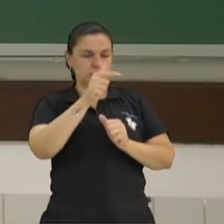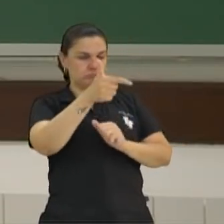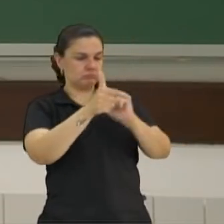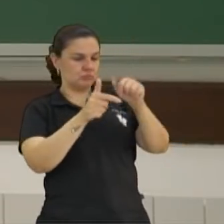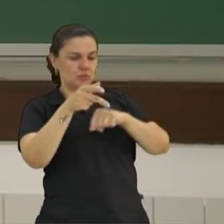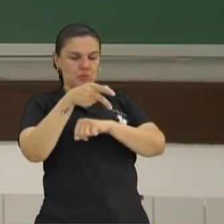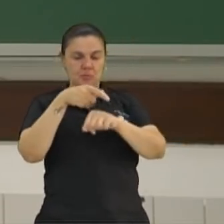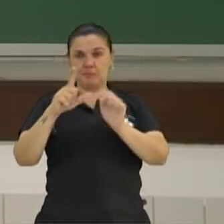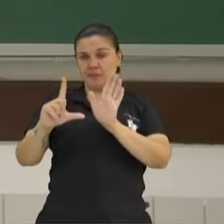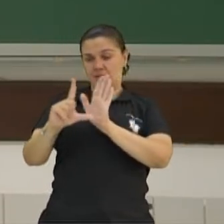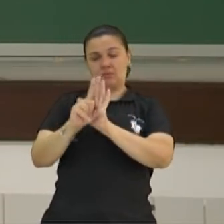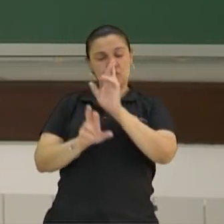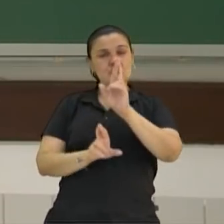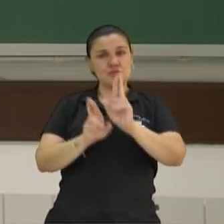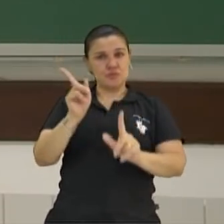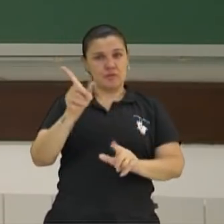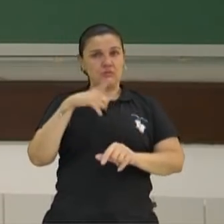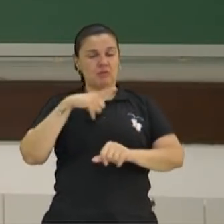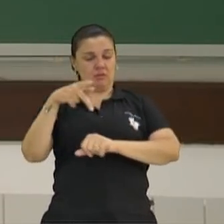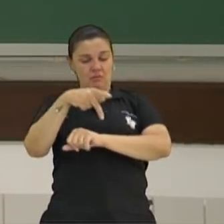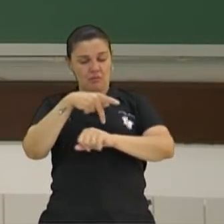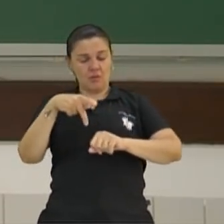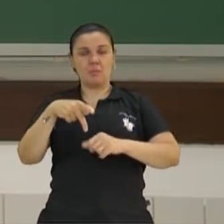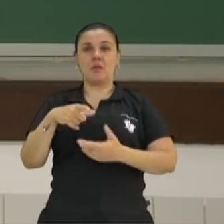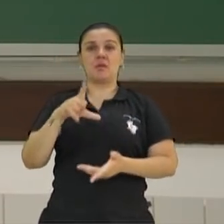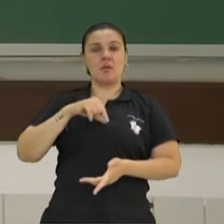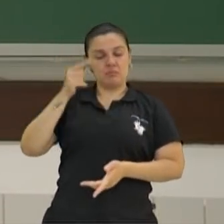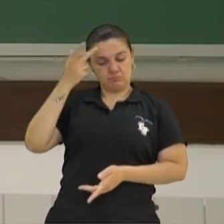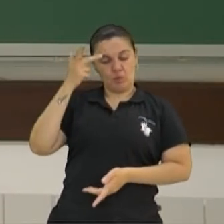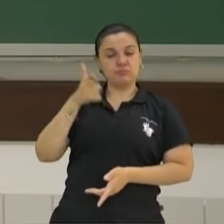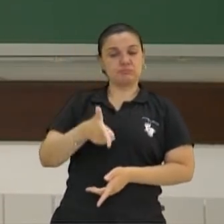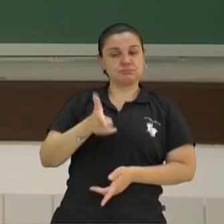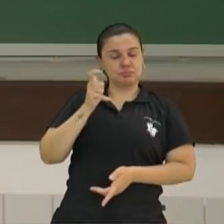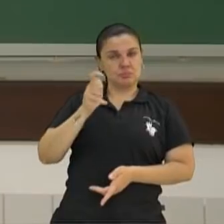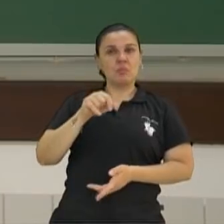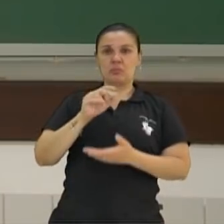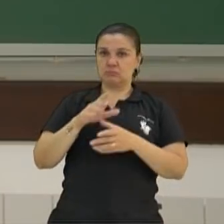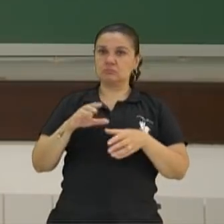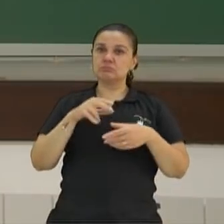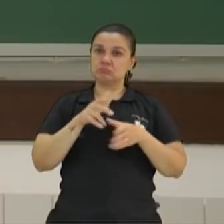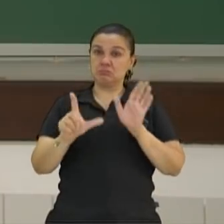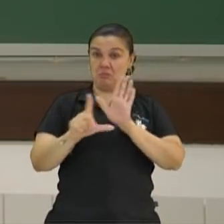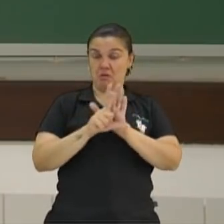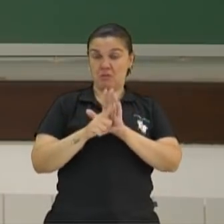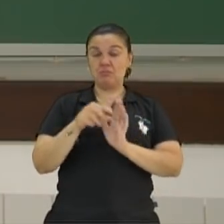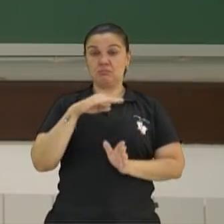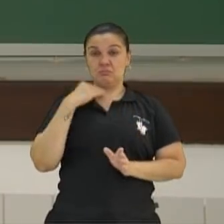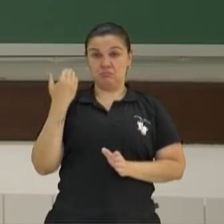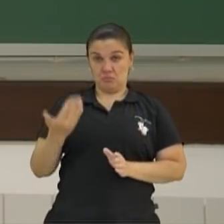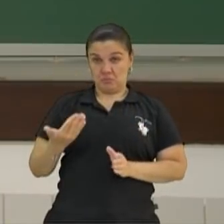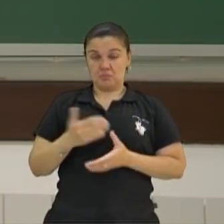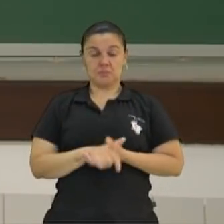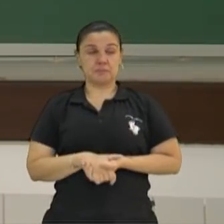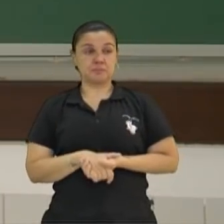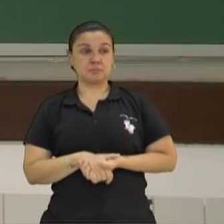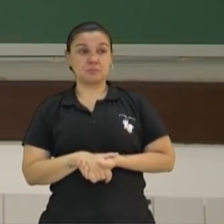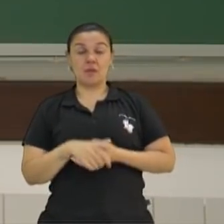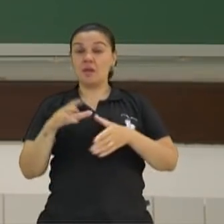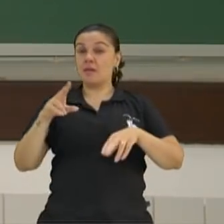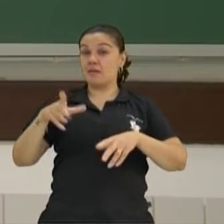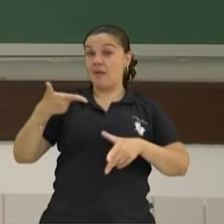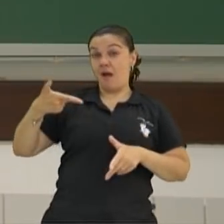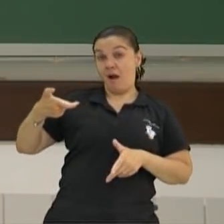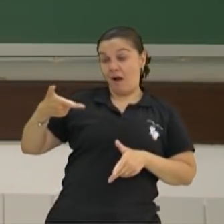nós temos leis diferentes, nós temos países com pena de morte, nós temos países que não têm pena de morte, nós temos lugares onde o porte de